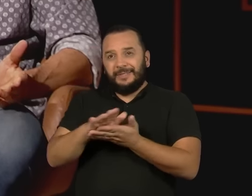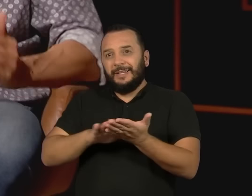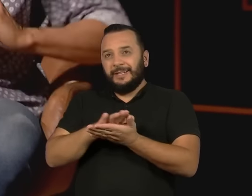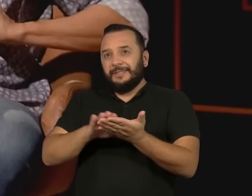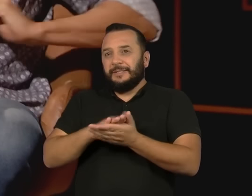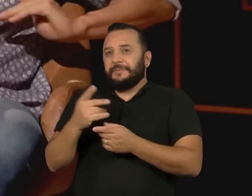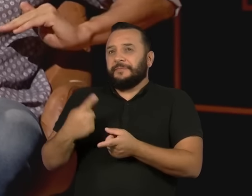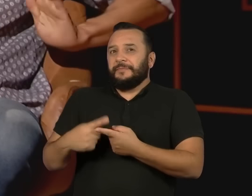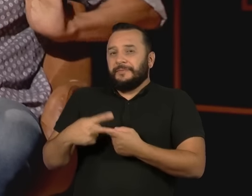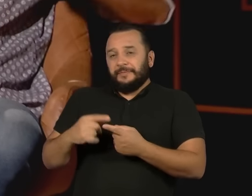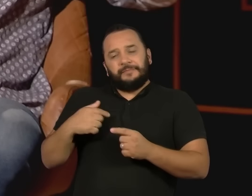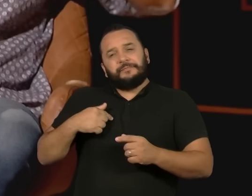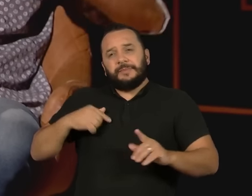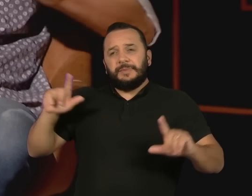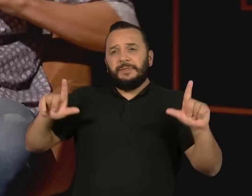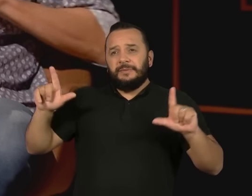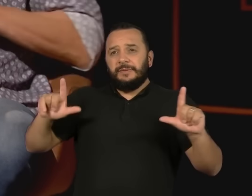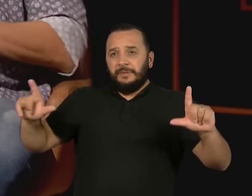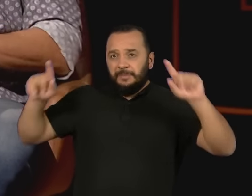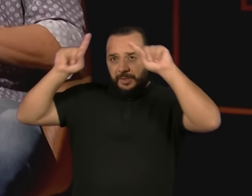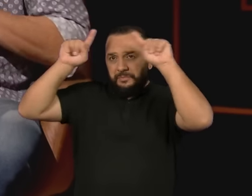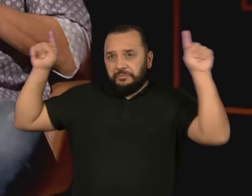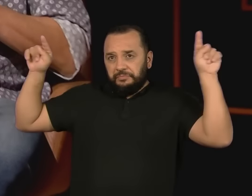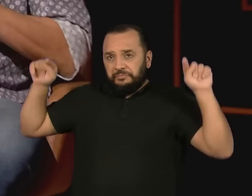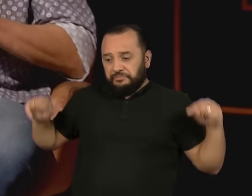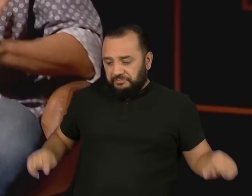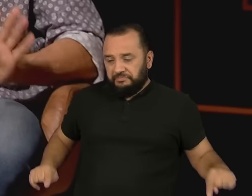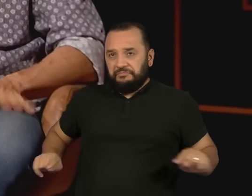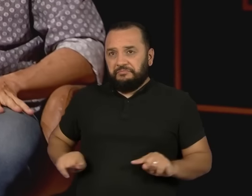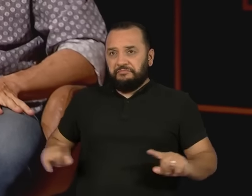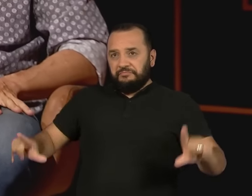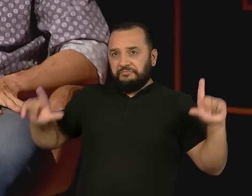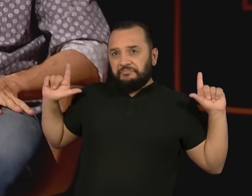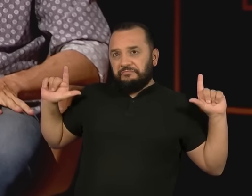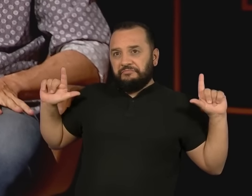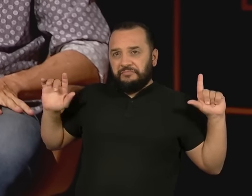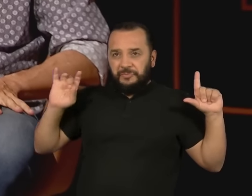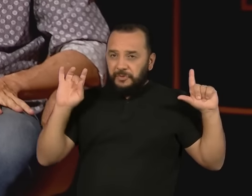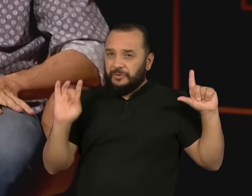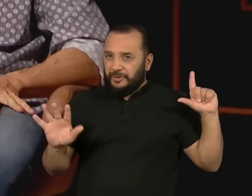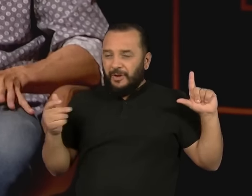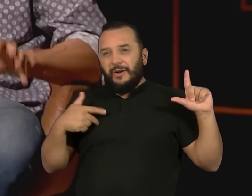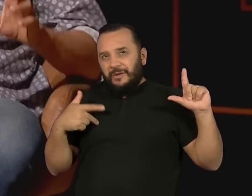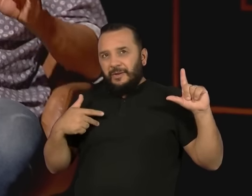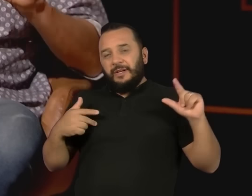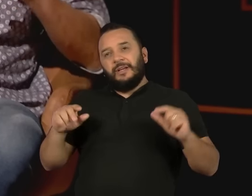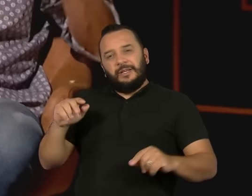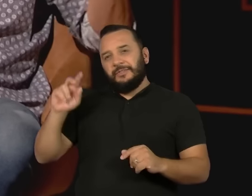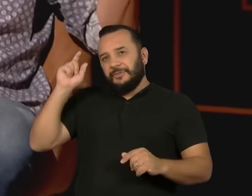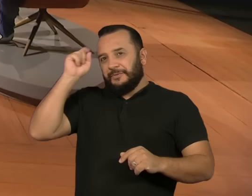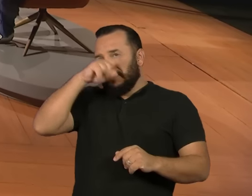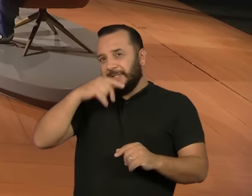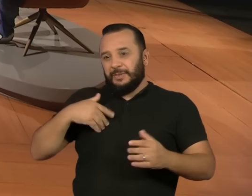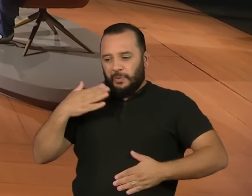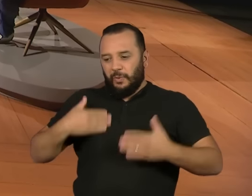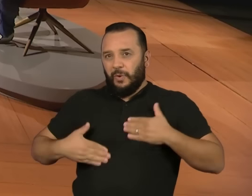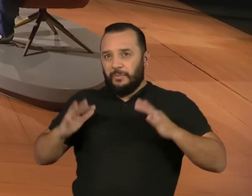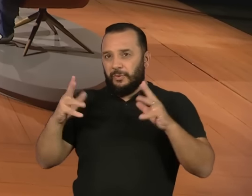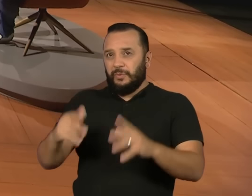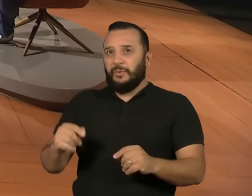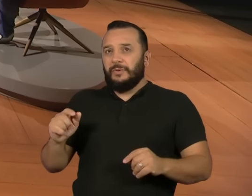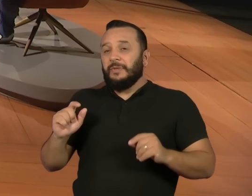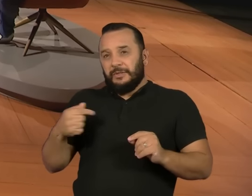porque na televisão a gente trabalha aqui no plano americano, no close e tal, um raro geral. Quando dá geral é para